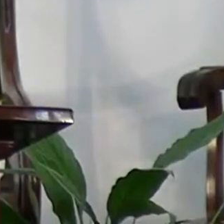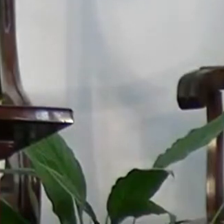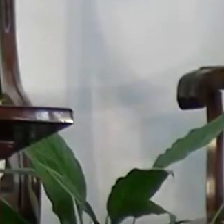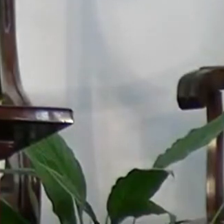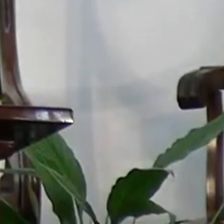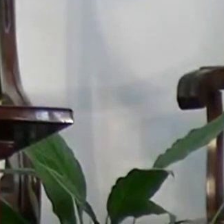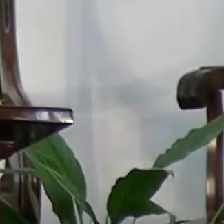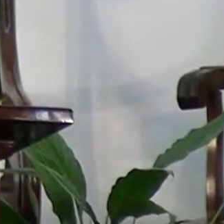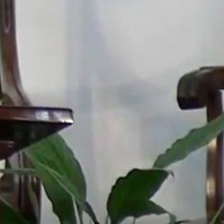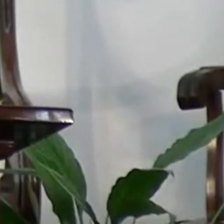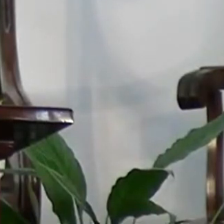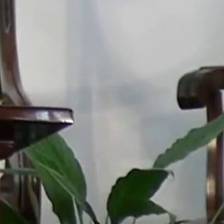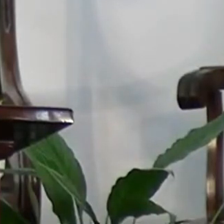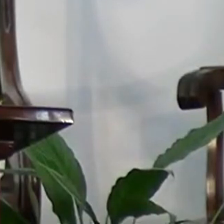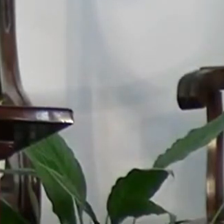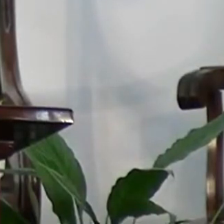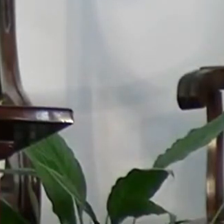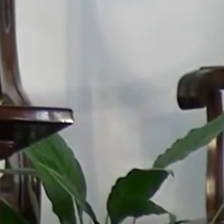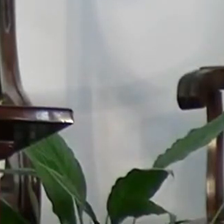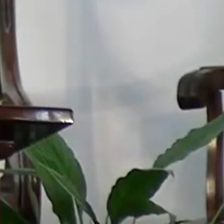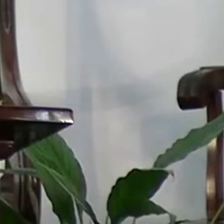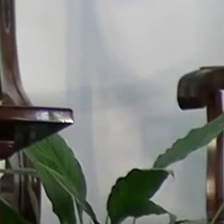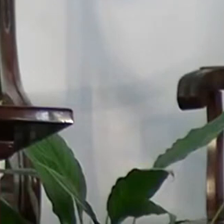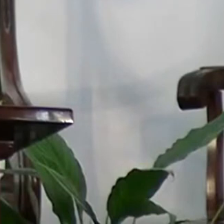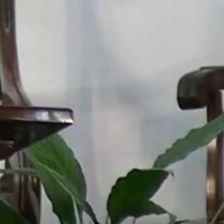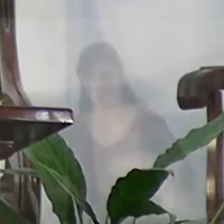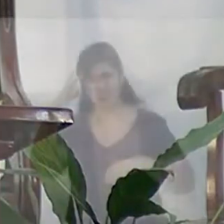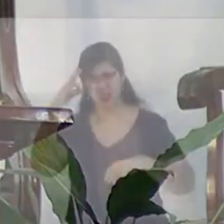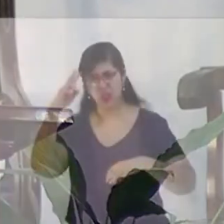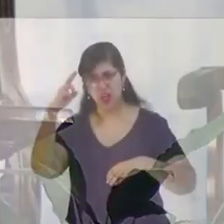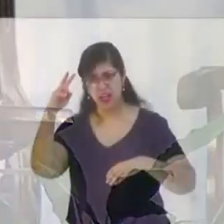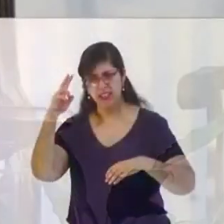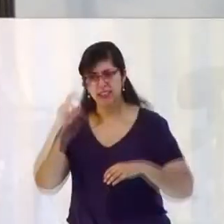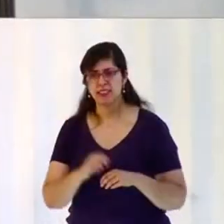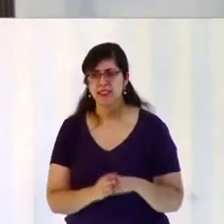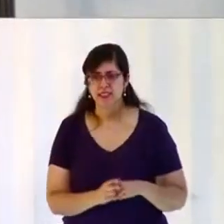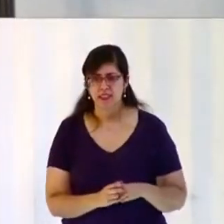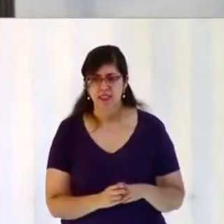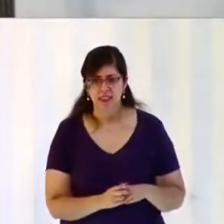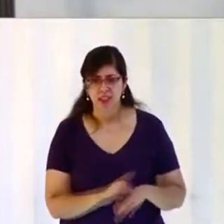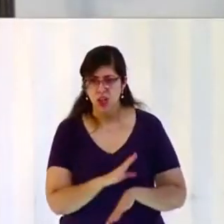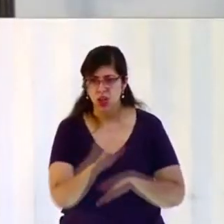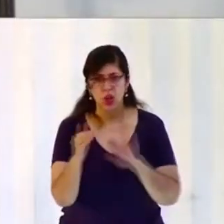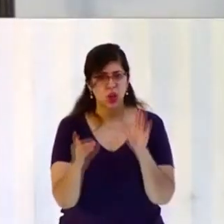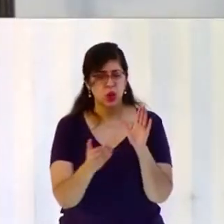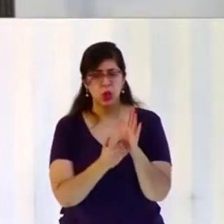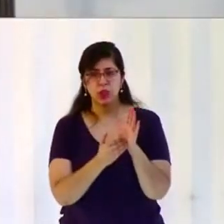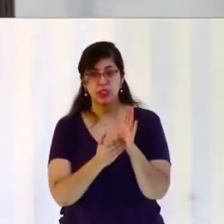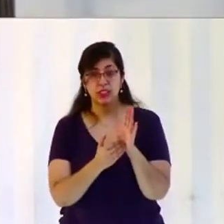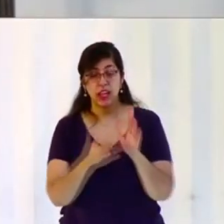explicando a parábola da candeia, a parábola da semente, a parábola do grão de mostarda, Jesus acalmando uma